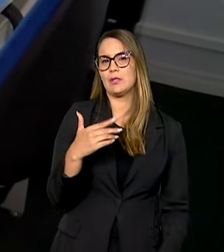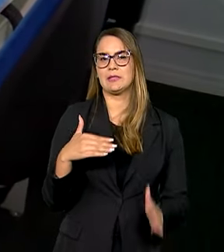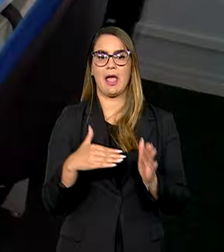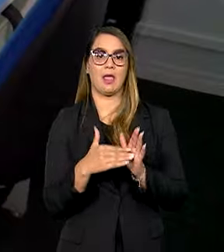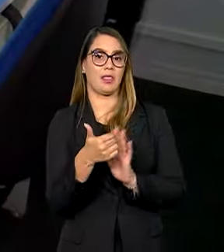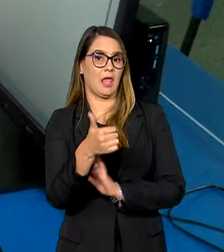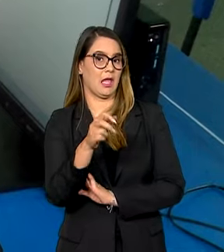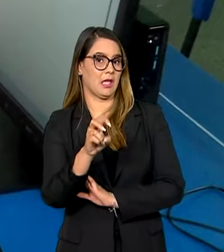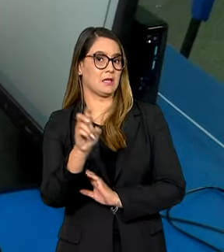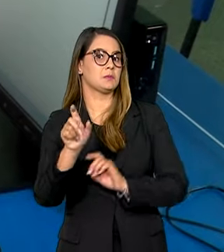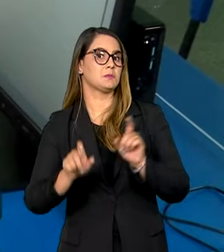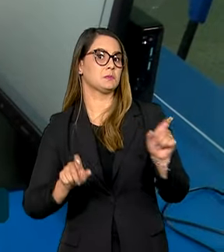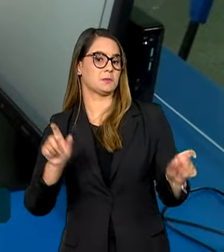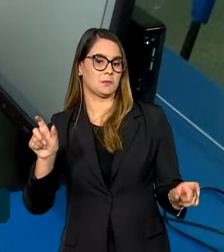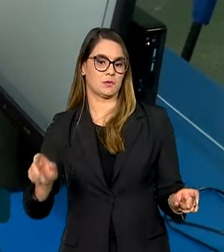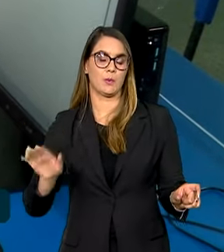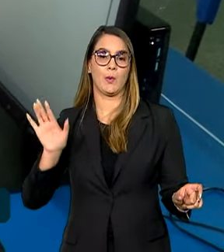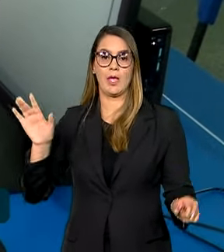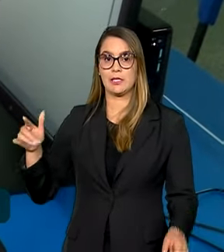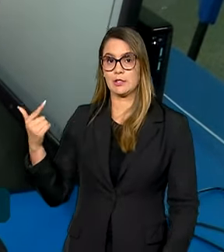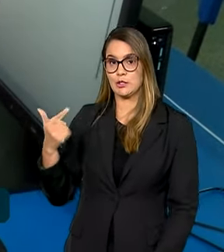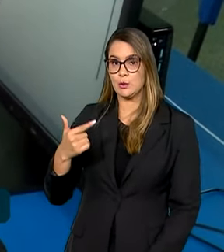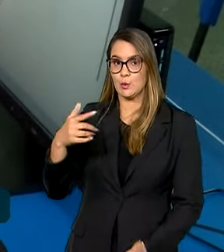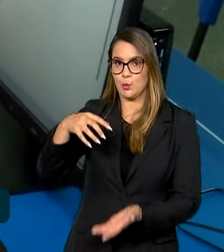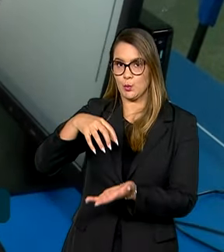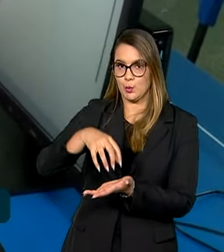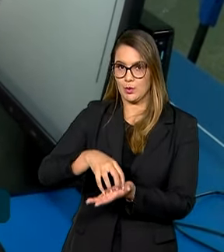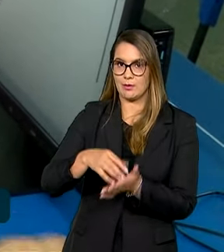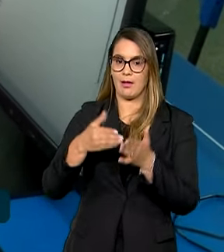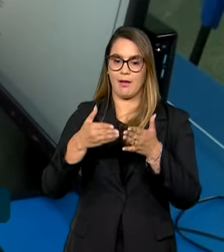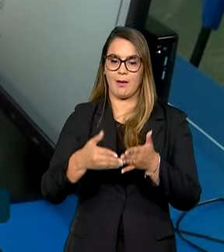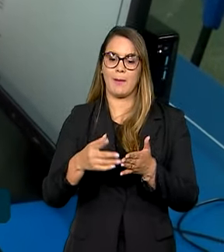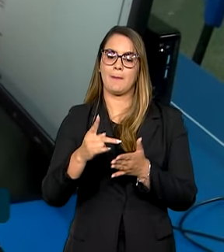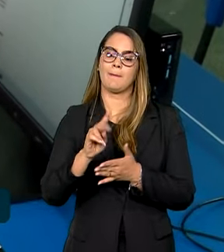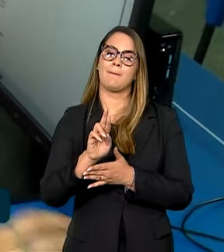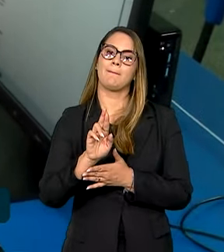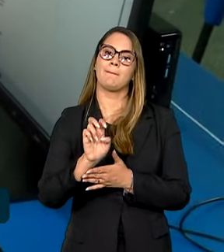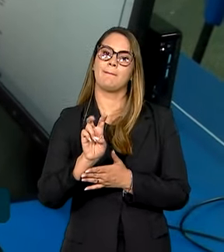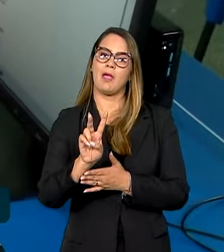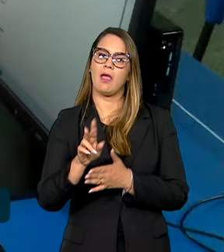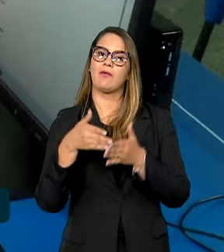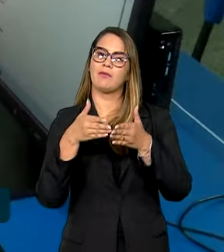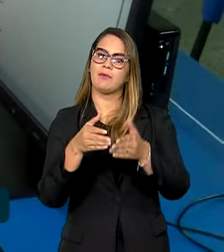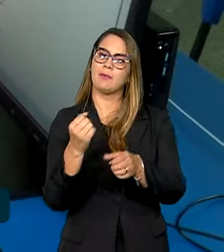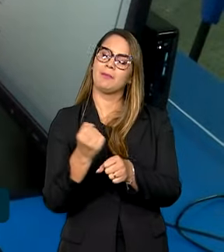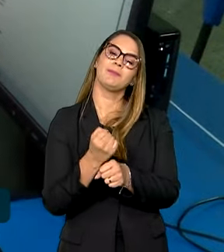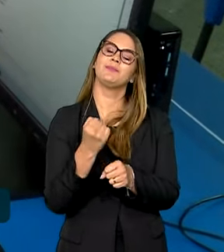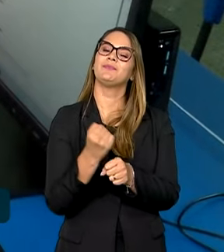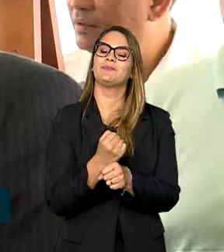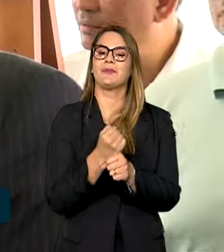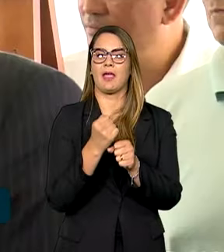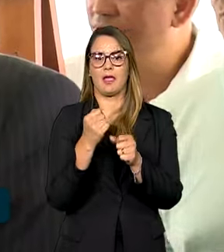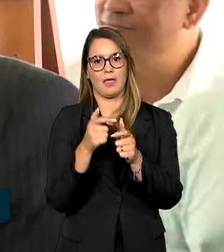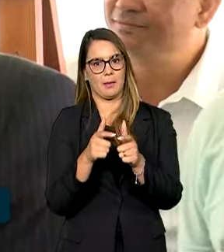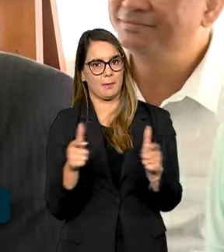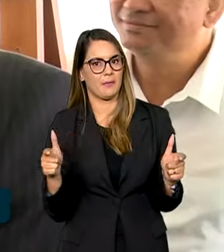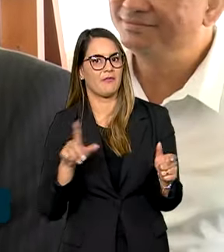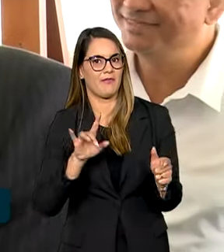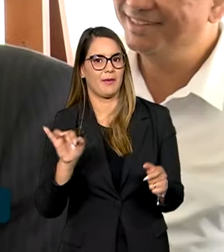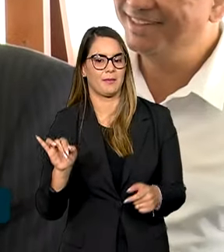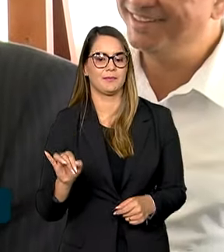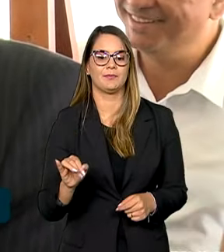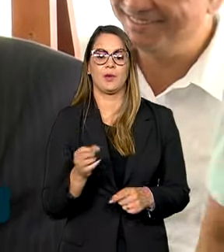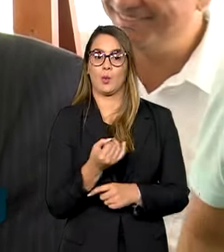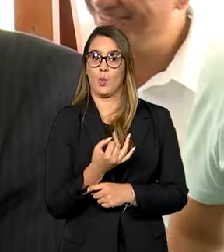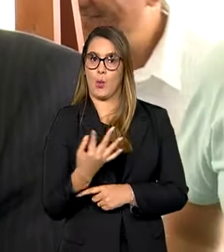15 pessoas Essa é a segunda unidade do Pré barco que passa por reforma e ampliação aumentou o número de